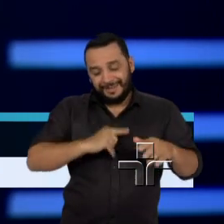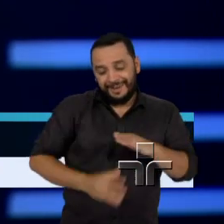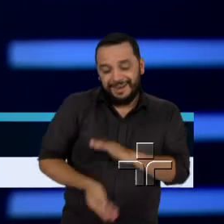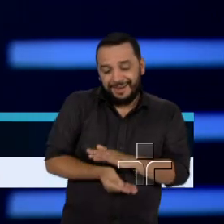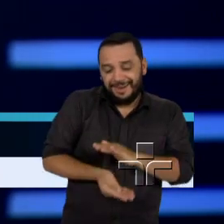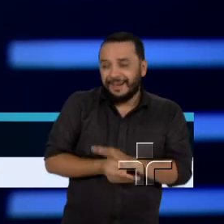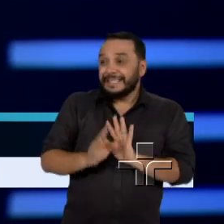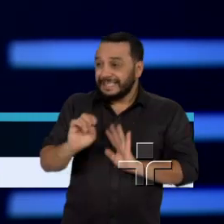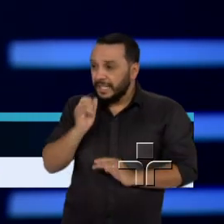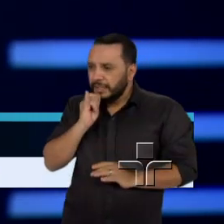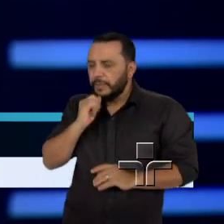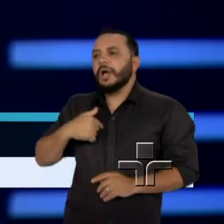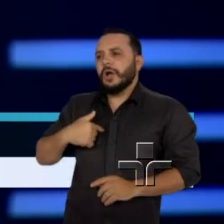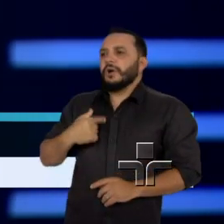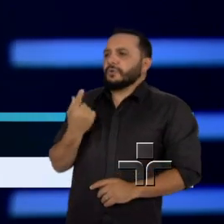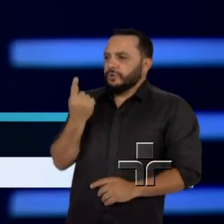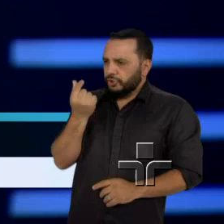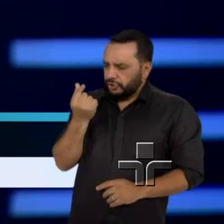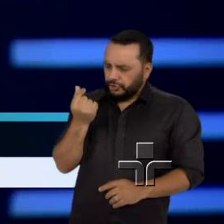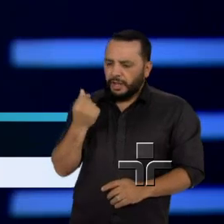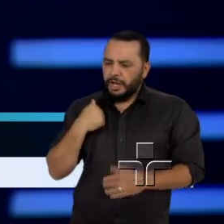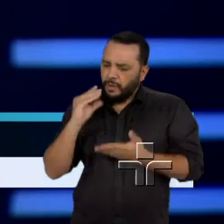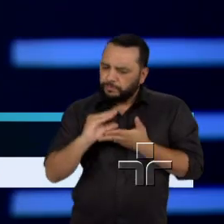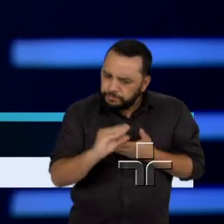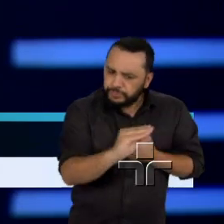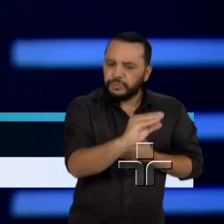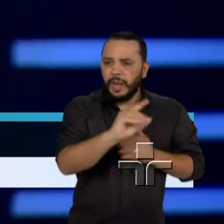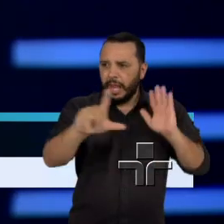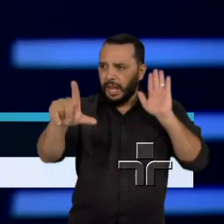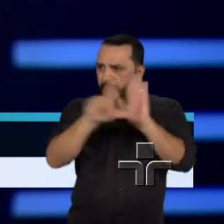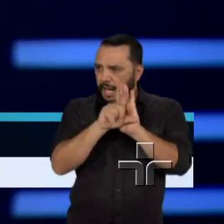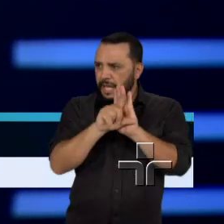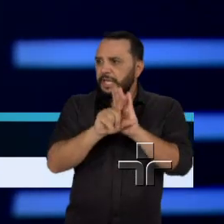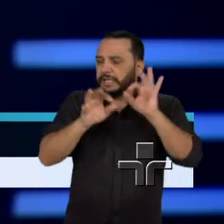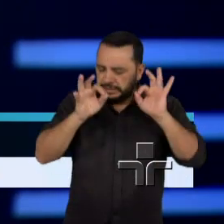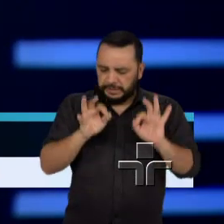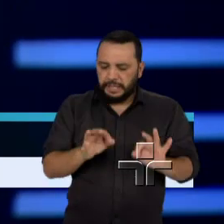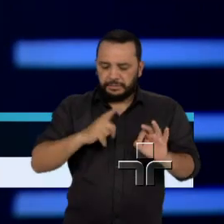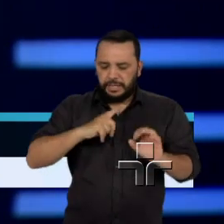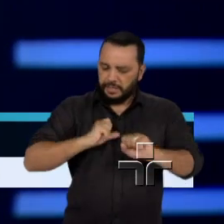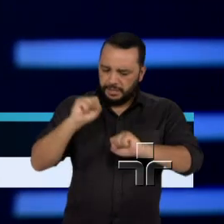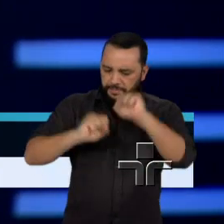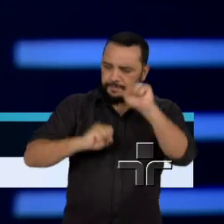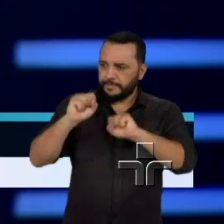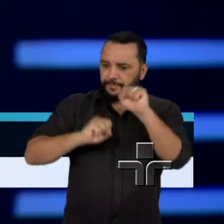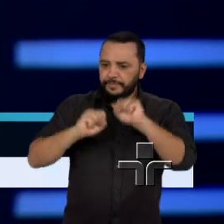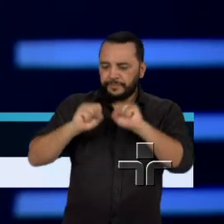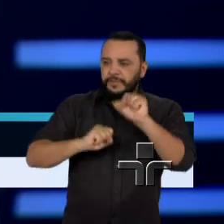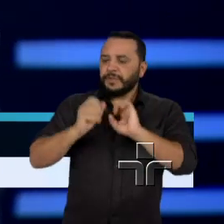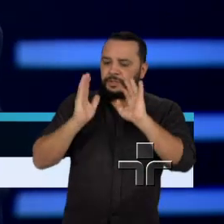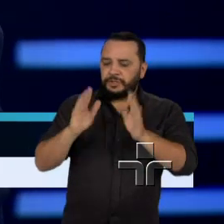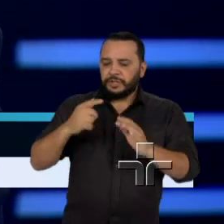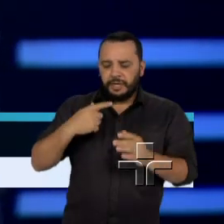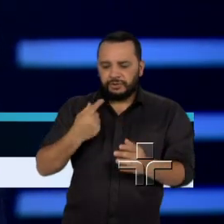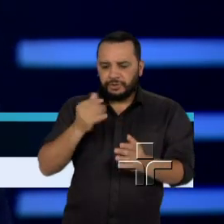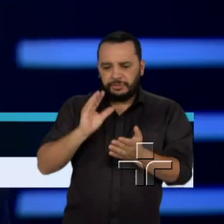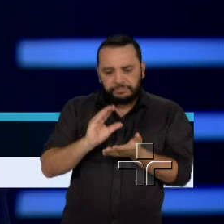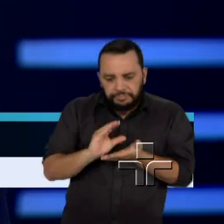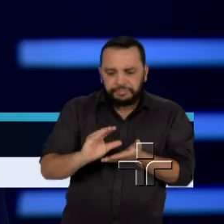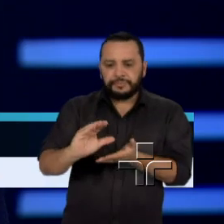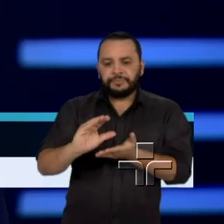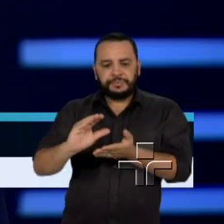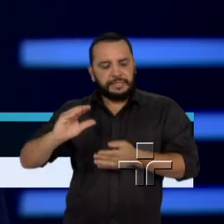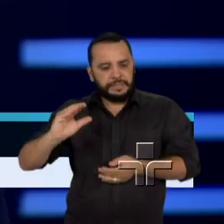doação formal por dentro da legislação, você faz via terceiras empresas que contratam um serviço ou repassam um